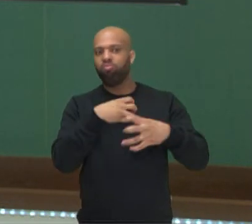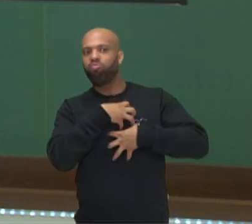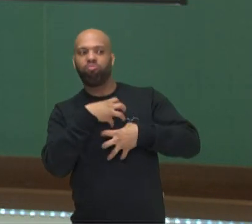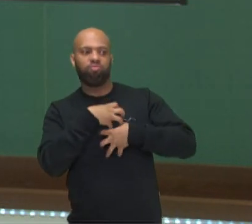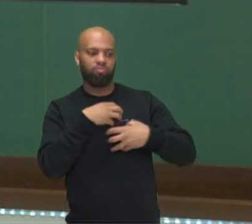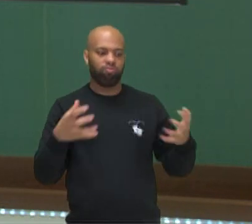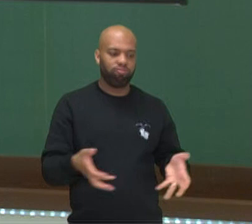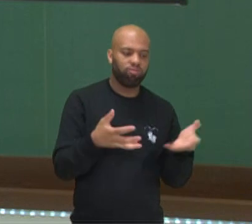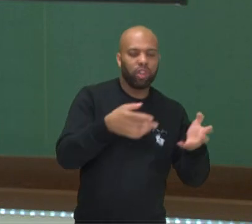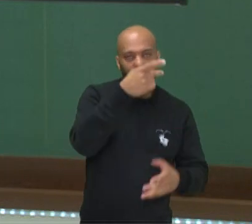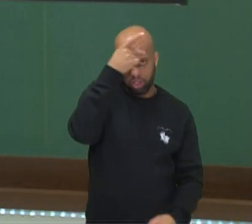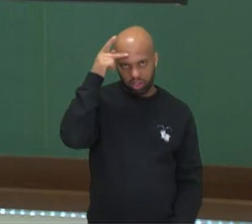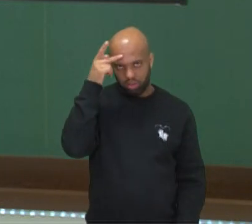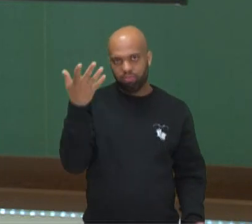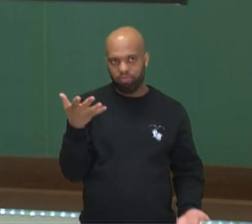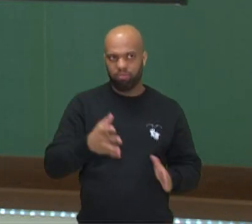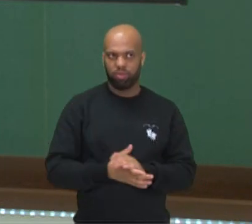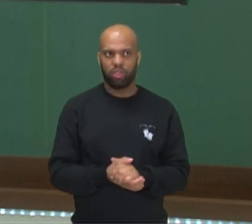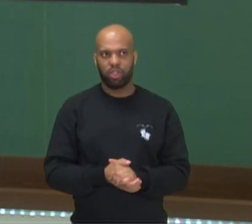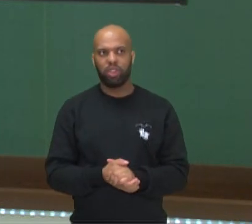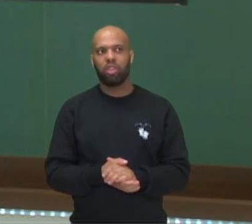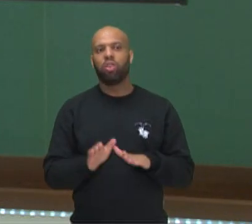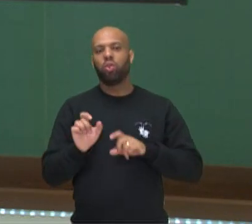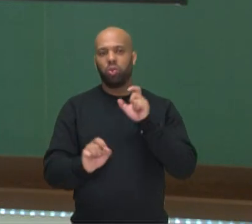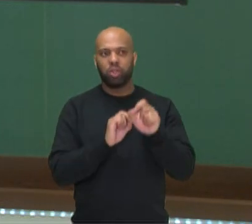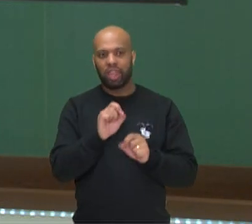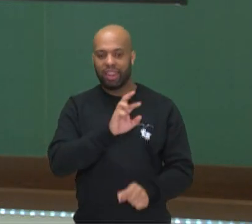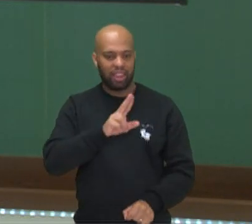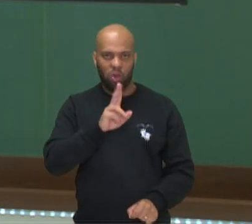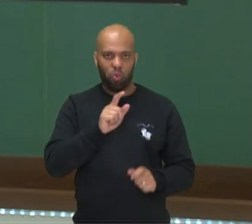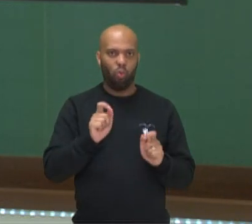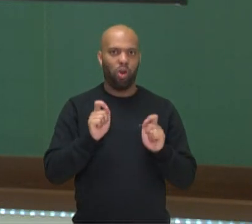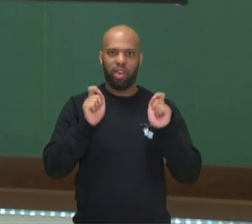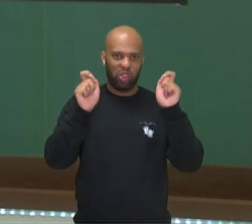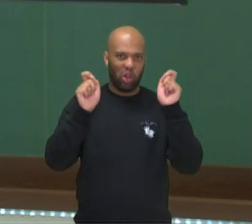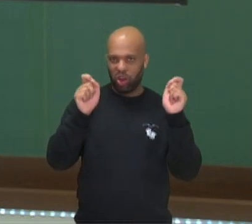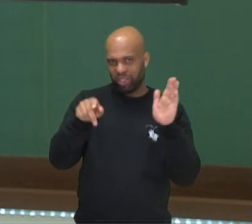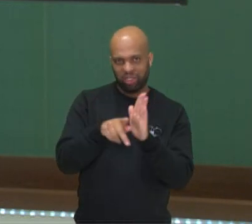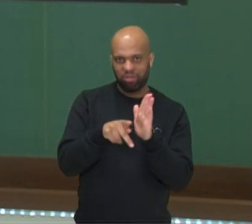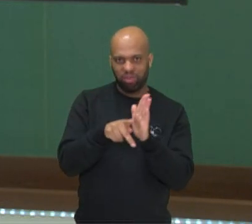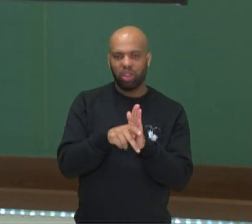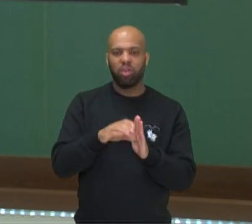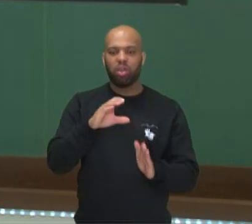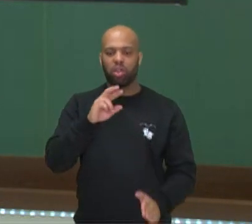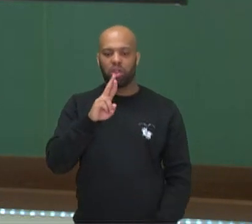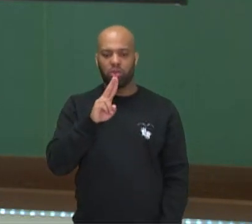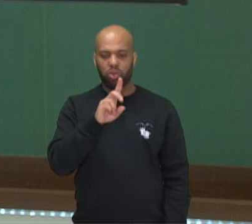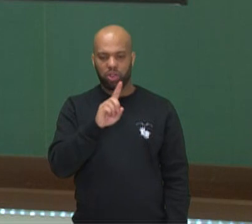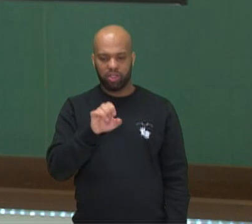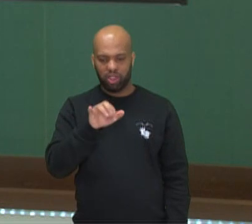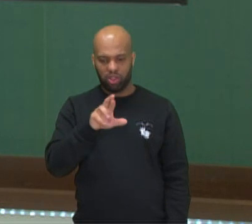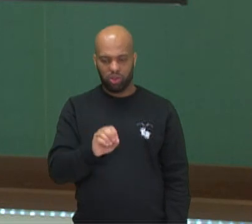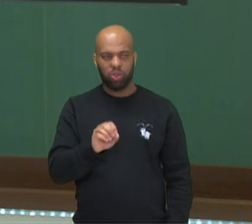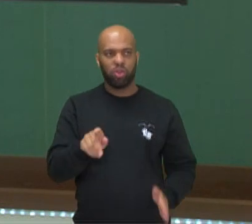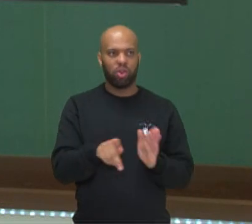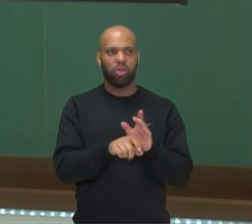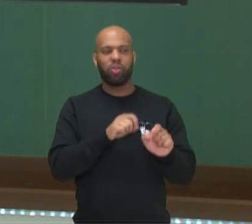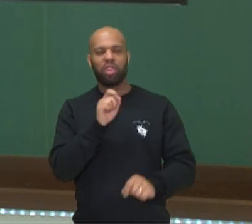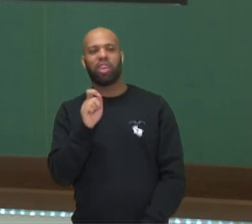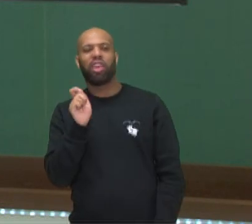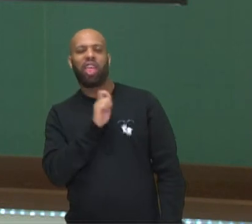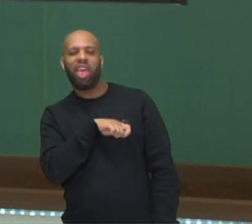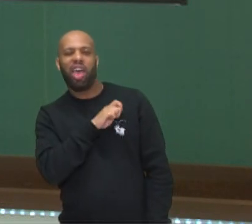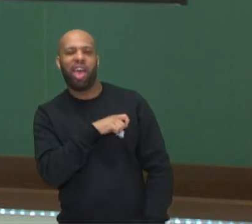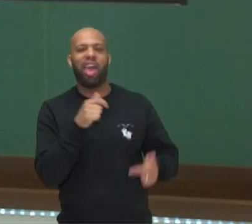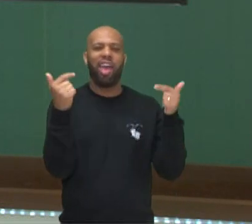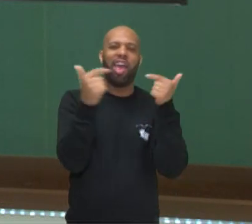sensibilizar as pessoas que não são torcedoras do Cruzeiro, né, sensibilizar num sentido assim de tiração de